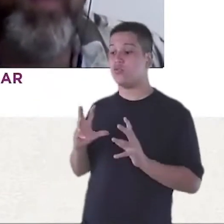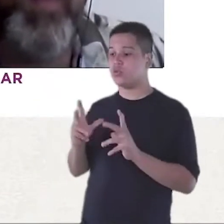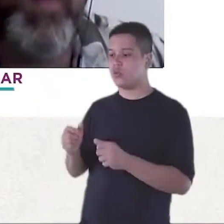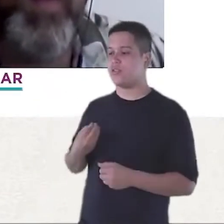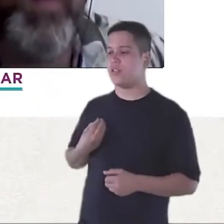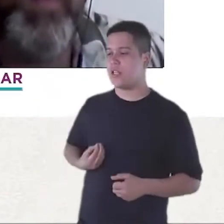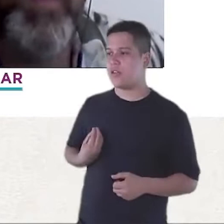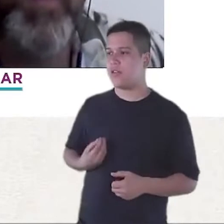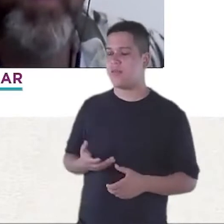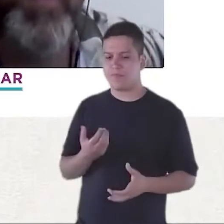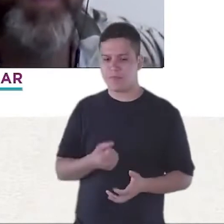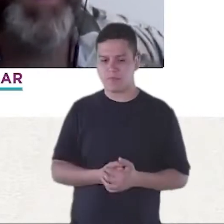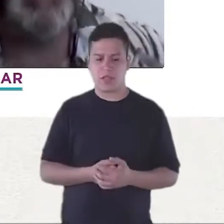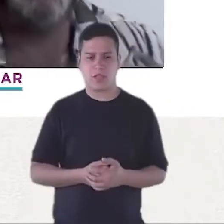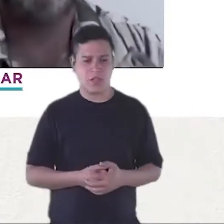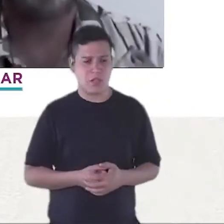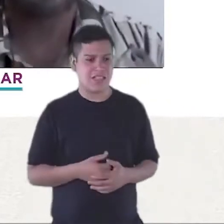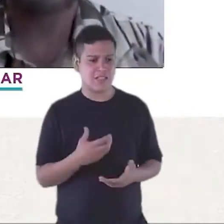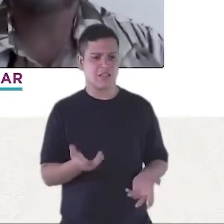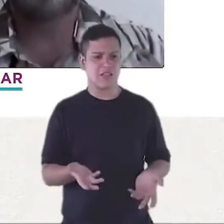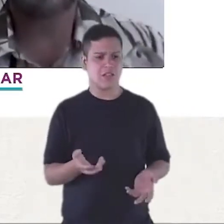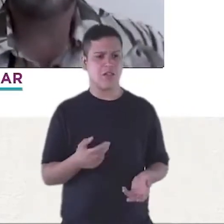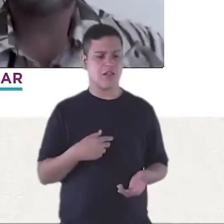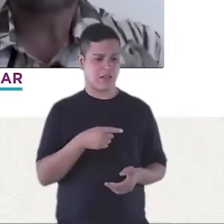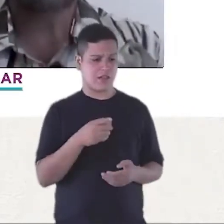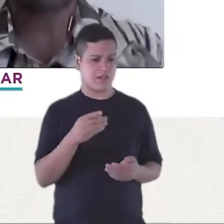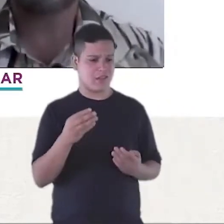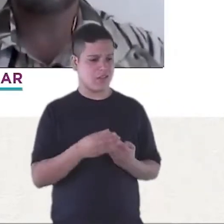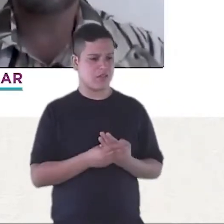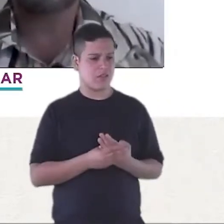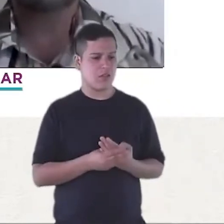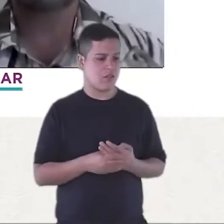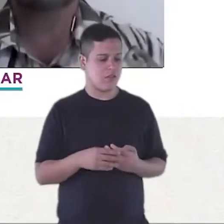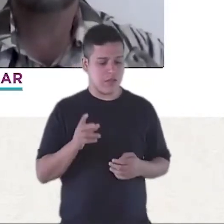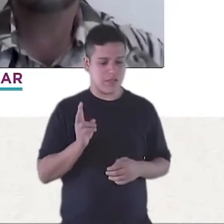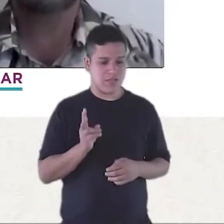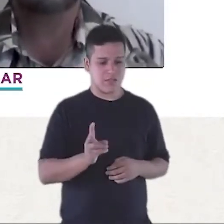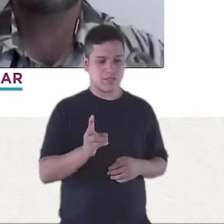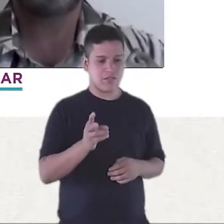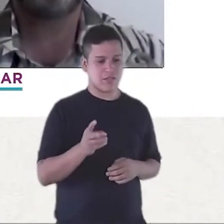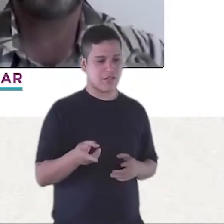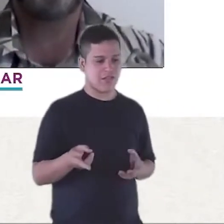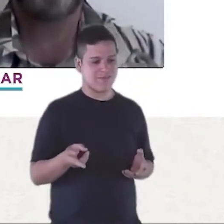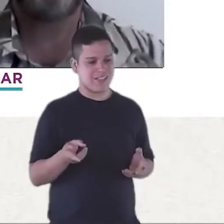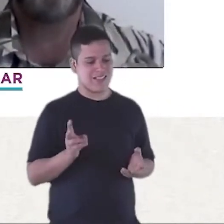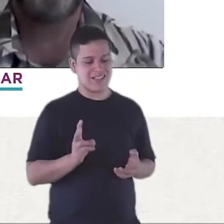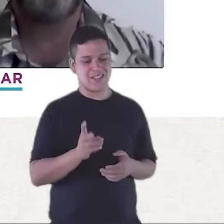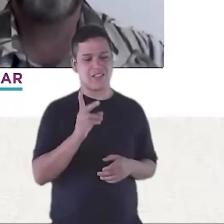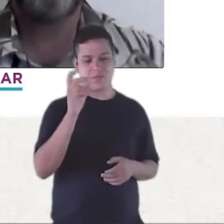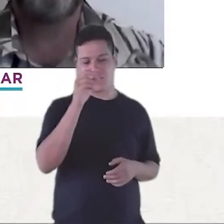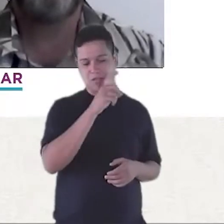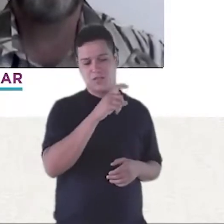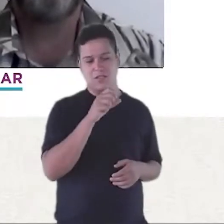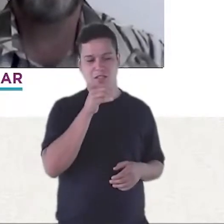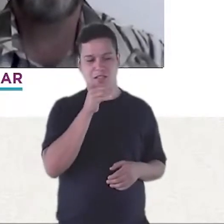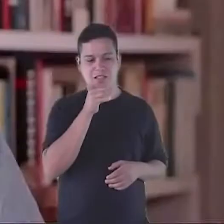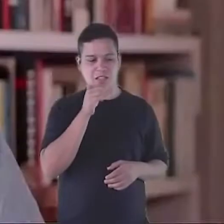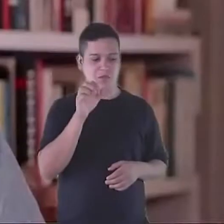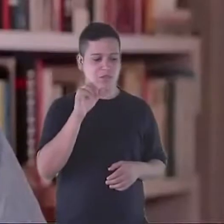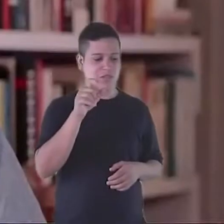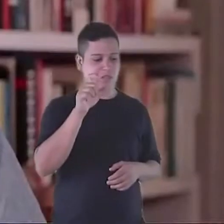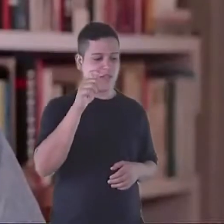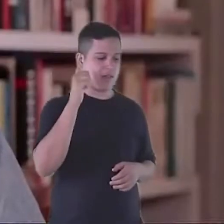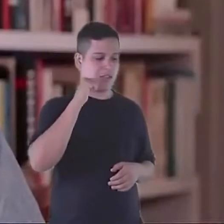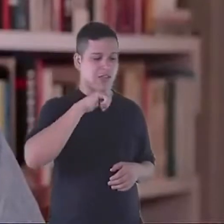Compaixão. É doído demais, atual demais, né? Quando uma mãe tem que enterrar o seu filho na inversão dos ciclos, Deus é quem pede